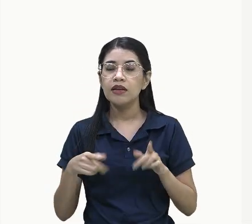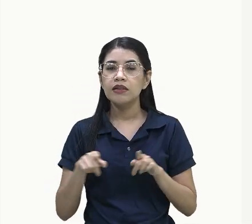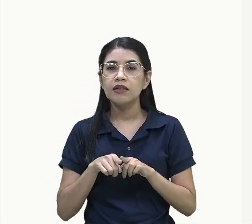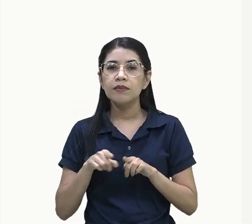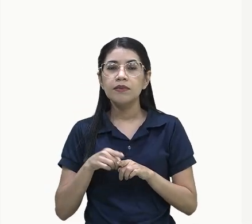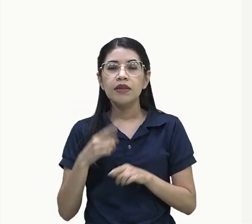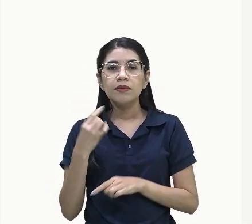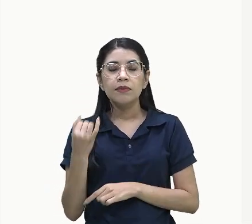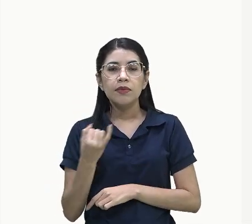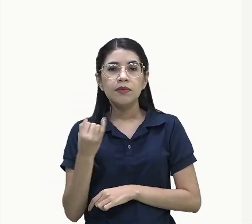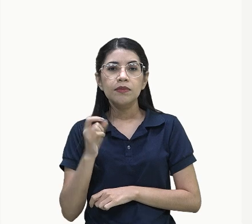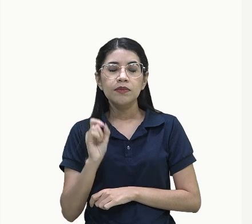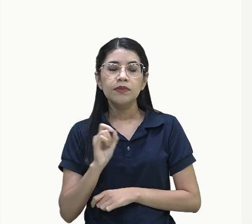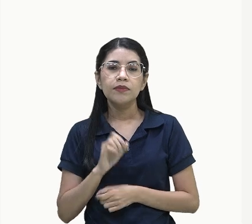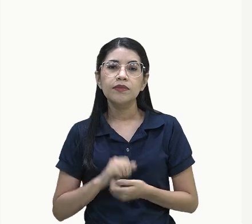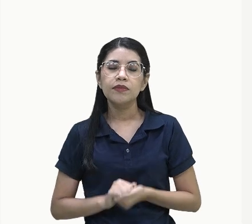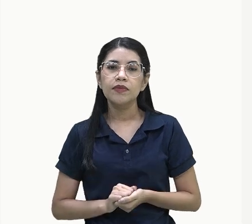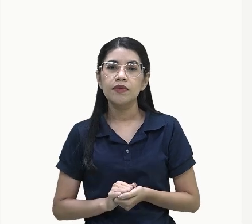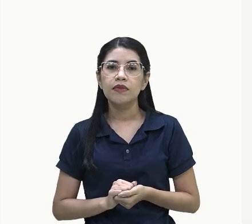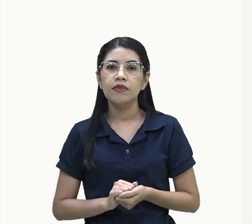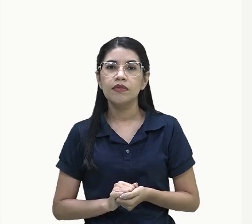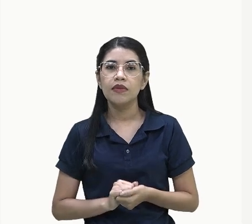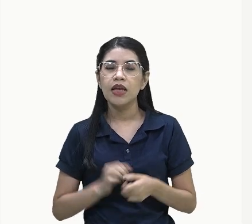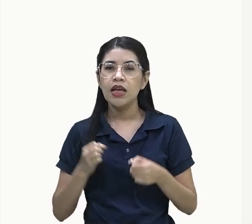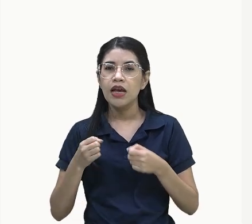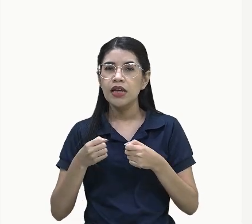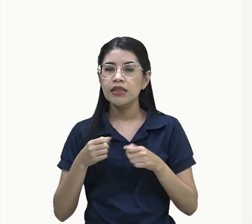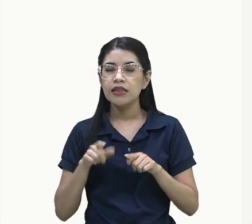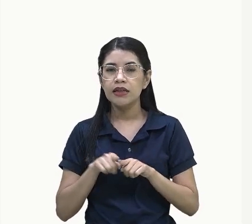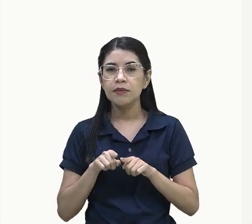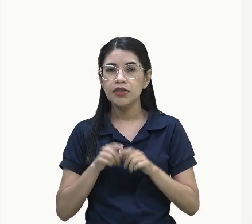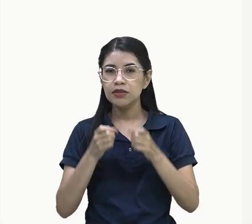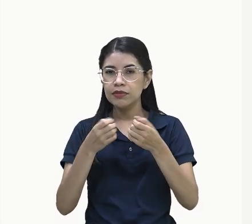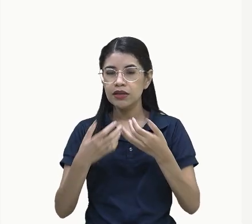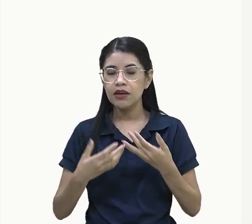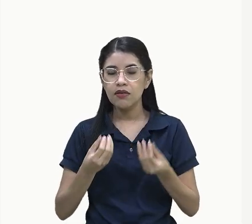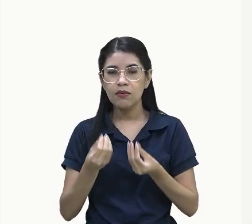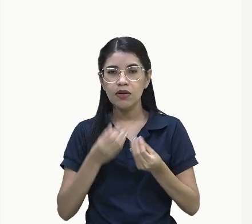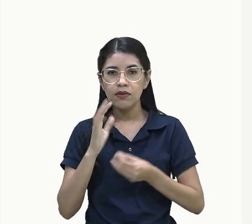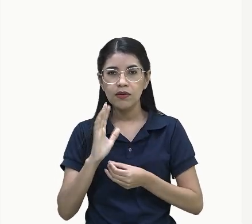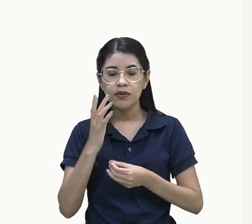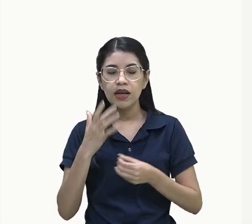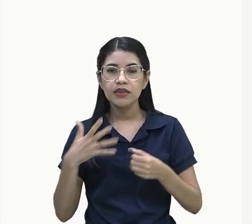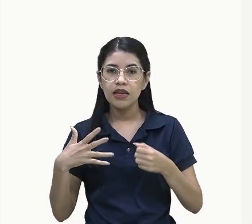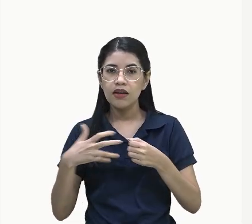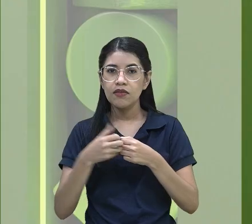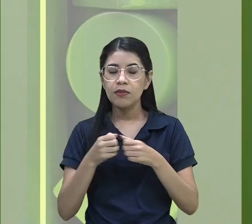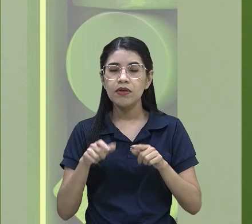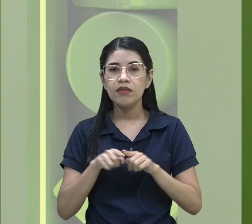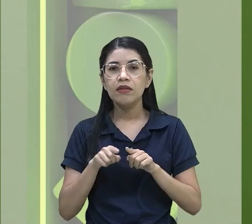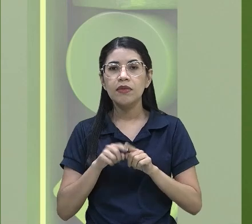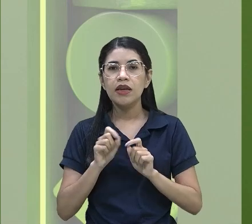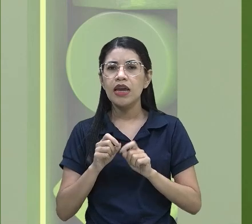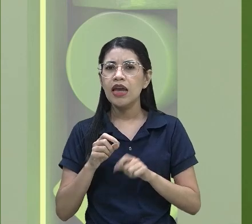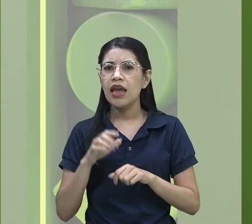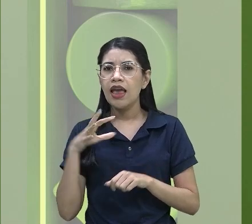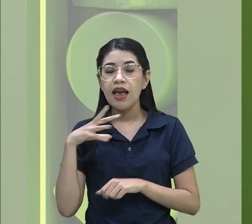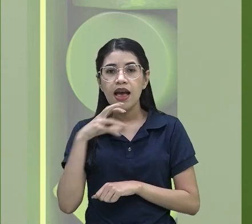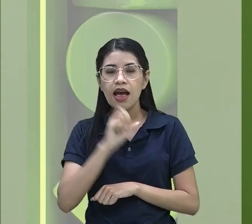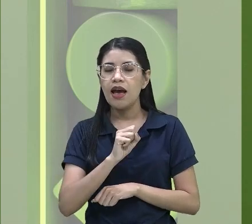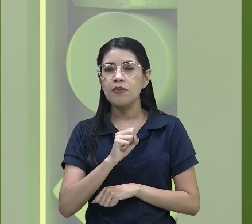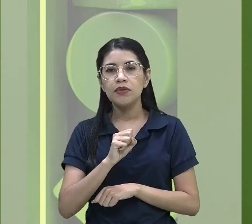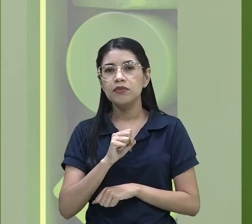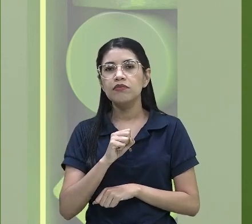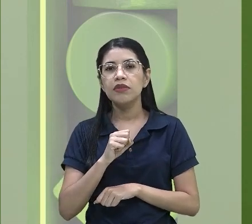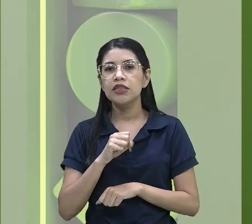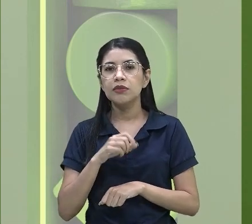das sinapses, desde o início eu estou falando das sinapses entre os nervos, é que essas informações acontecem em milésimos de segundos, né? Então,